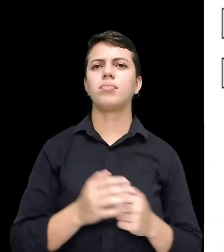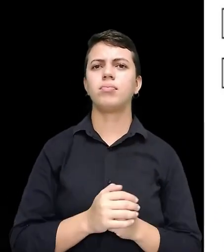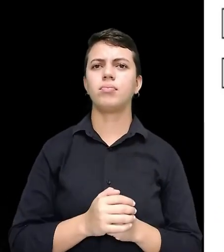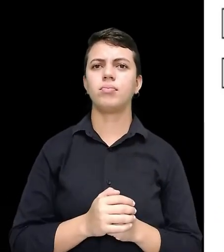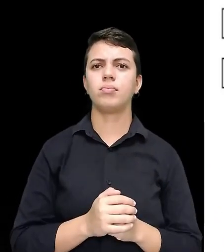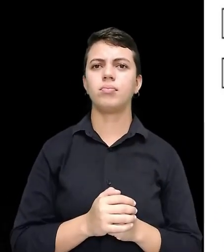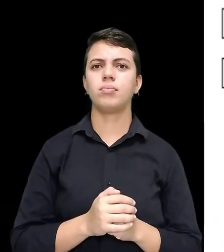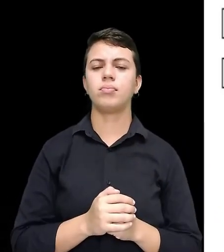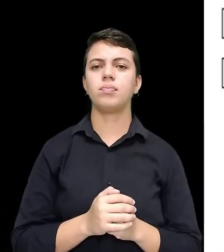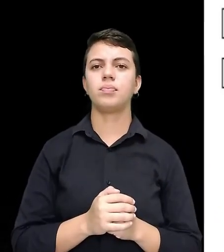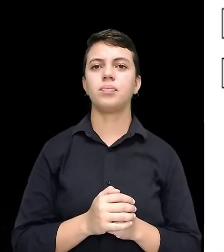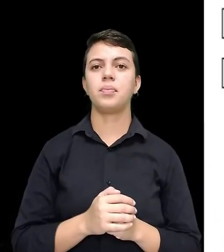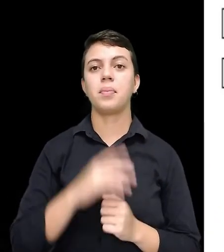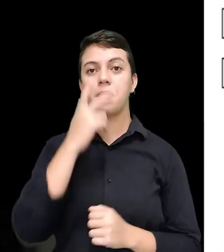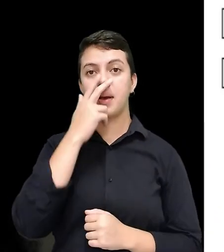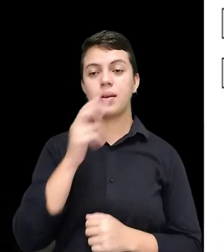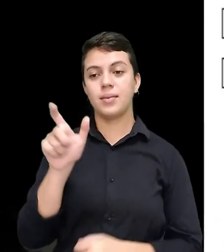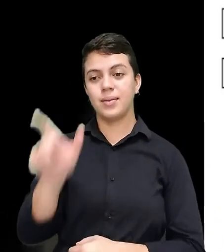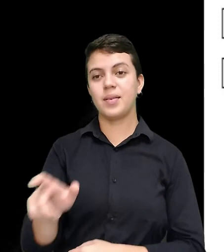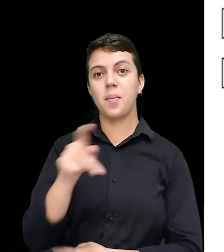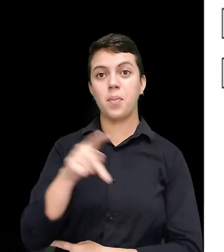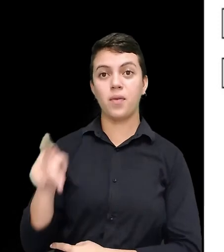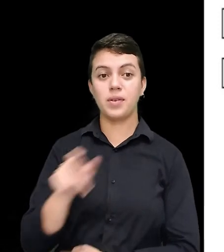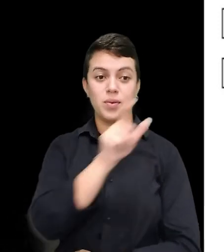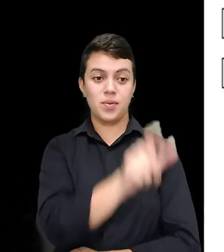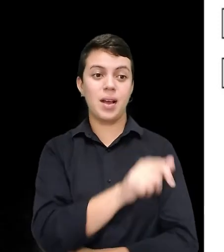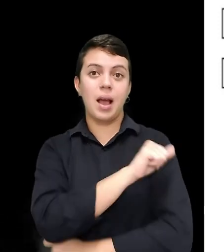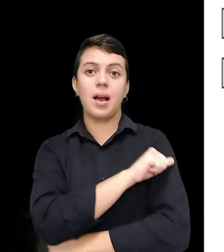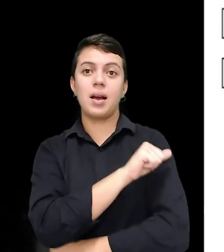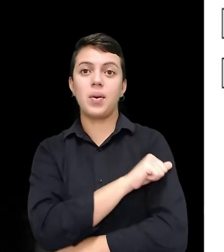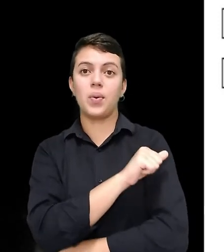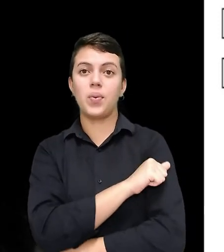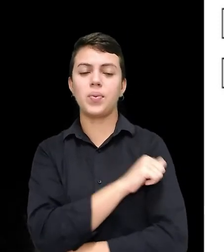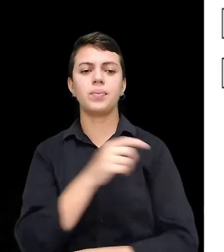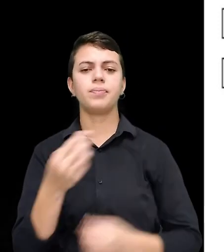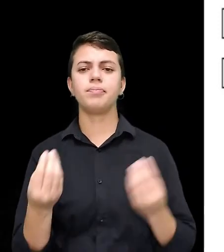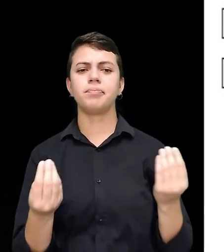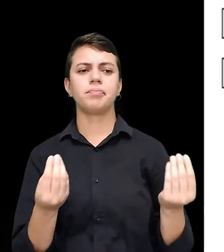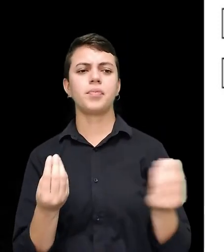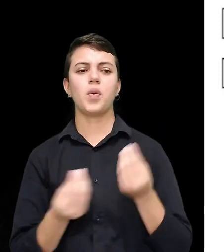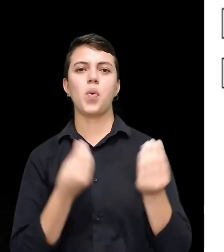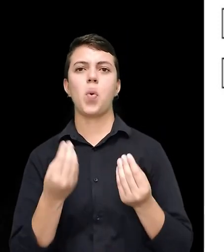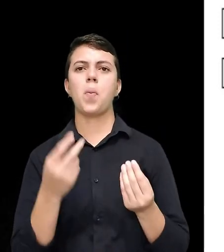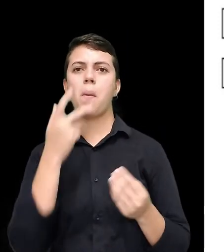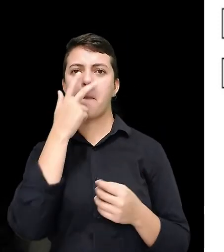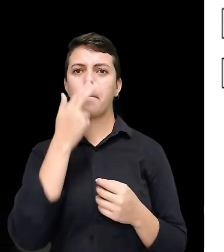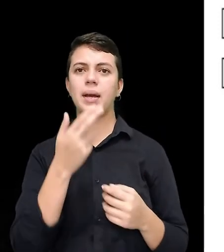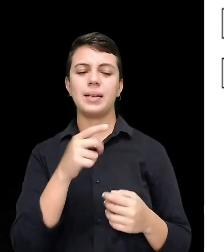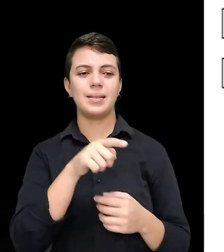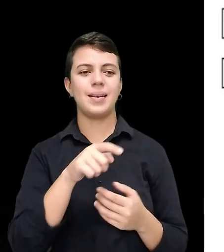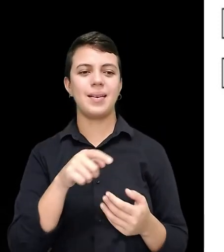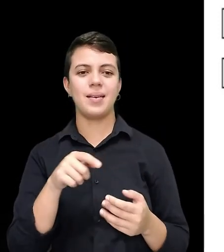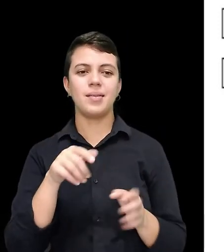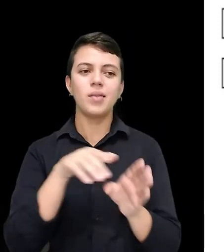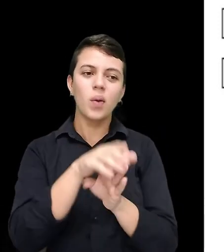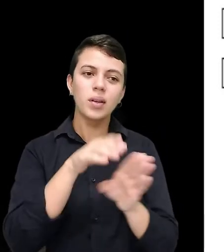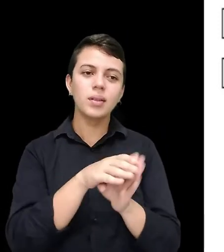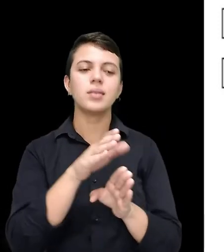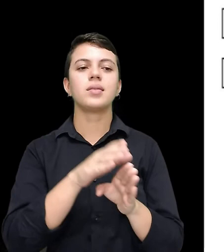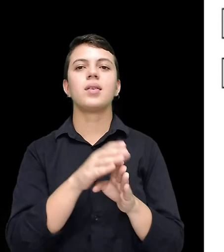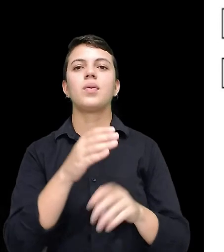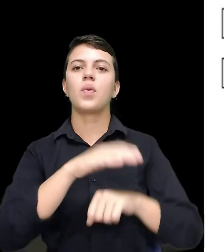diretivo essa relação professor-aluno, por considerar aí que não precisa, por exemplo, de uma